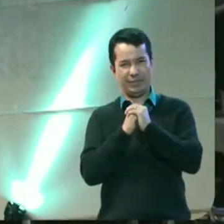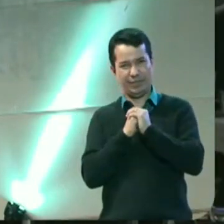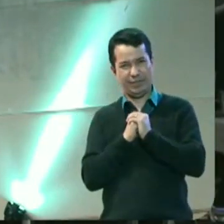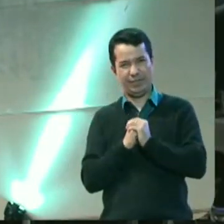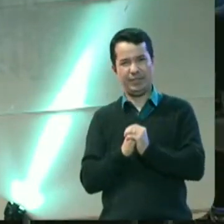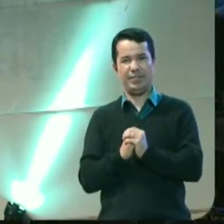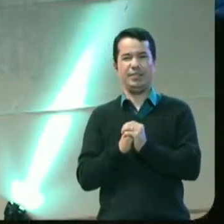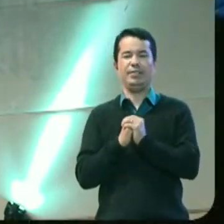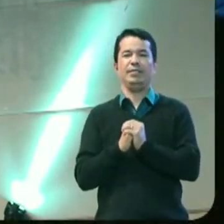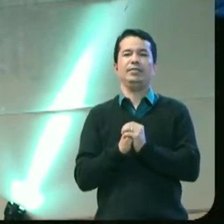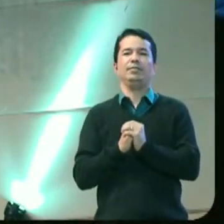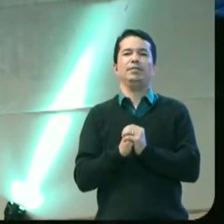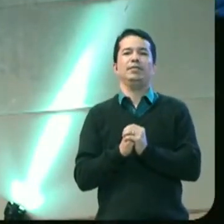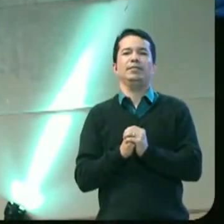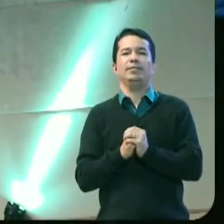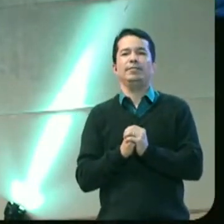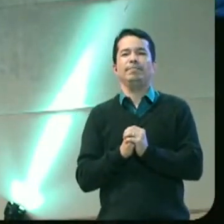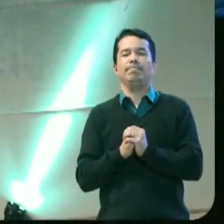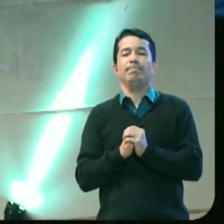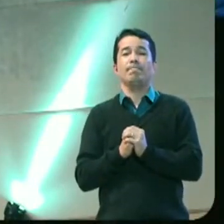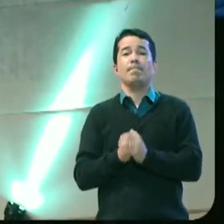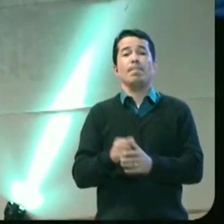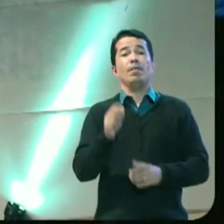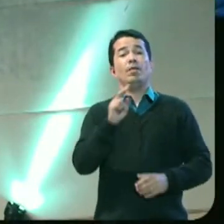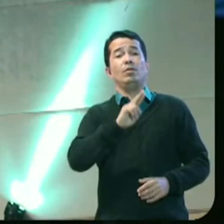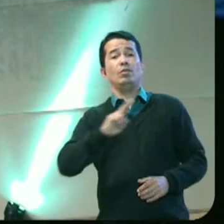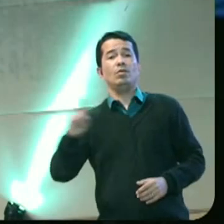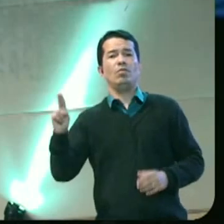Amém, amém. Que em nome de